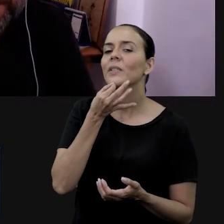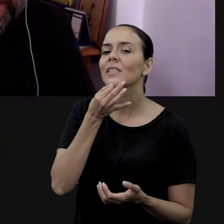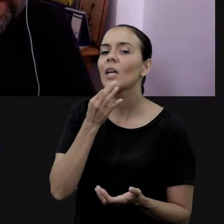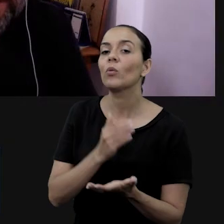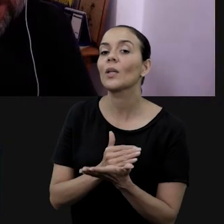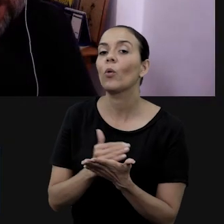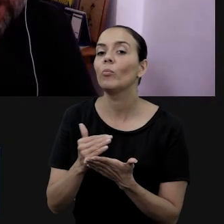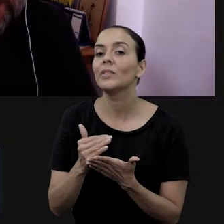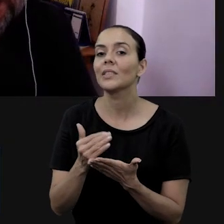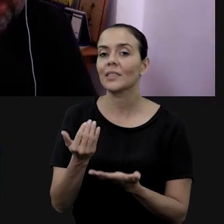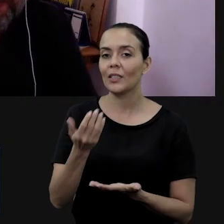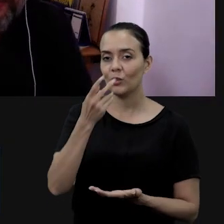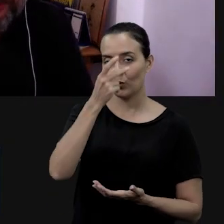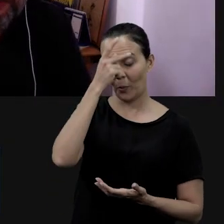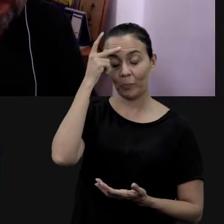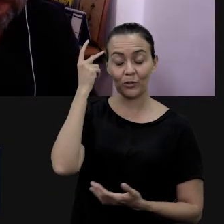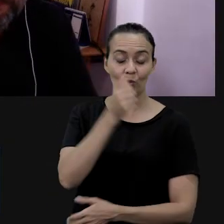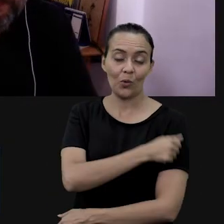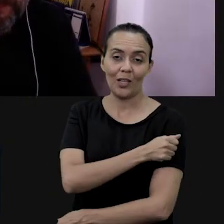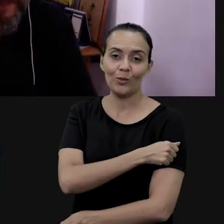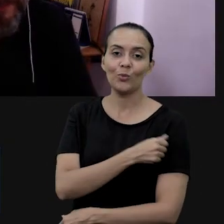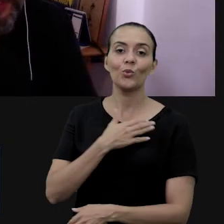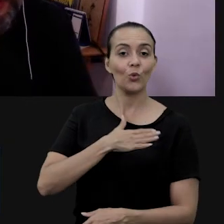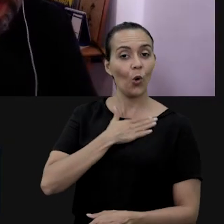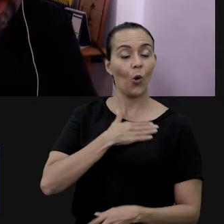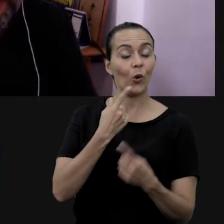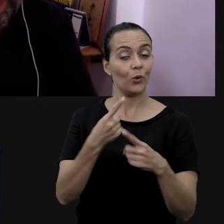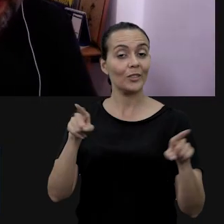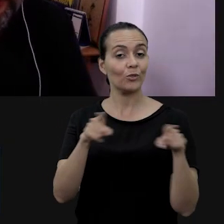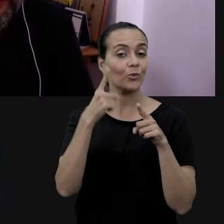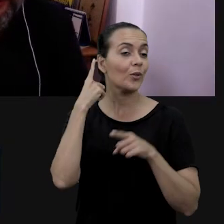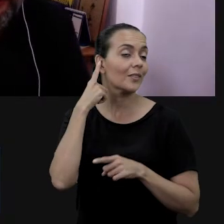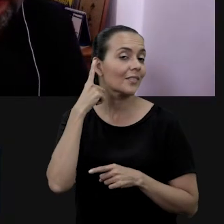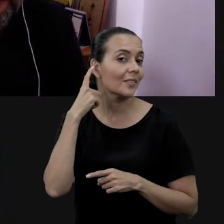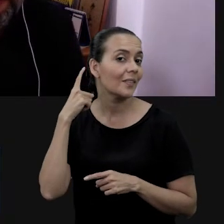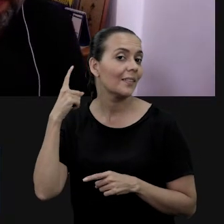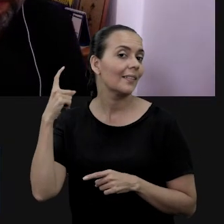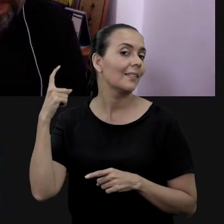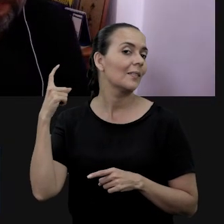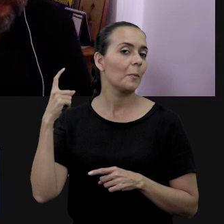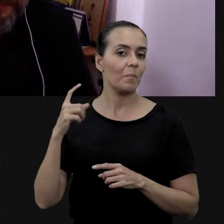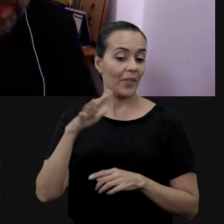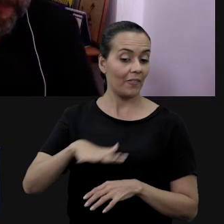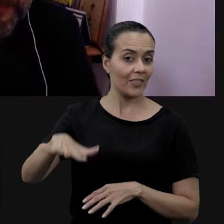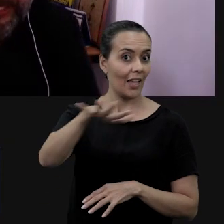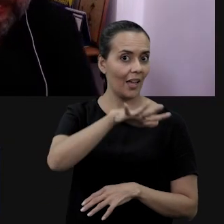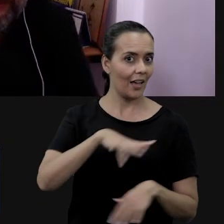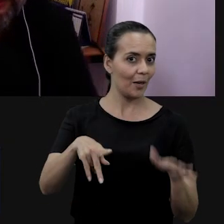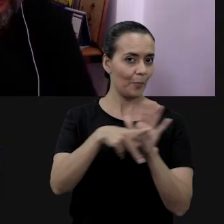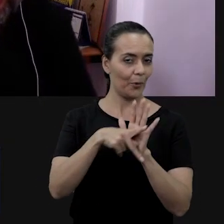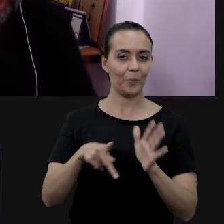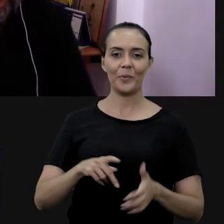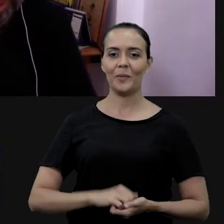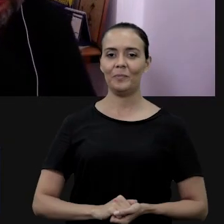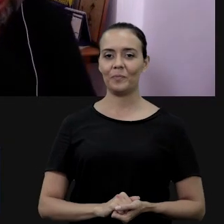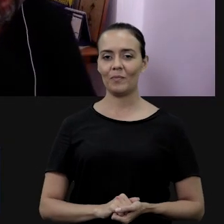quem está começando, quem gosta de som, alunos que estão interessados aí, estudantes que estão interessados Ah, isso na eu área? adoro.